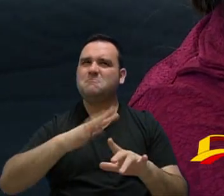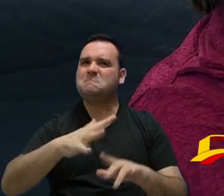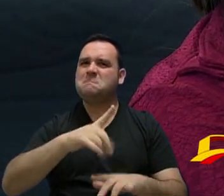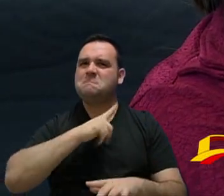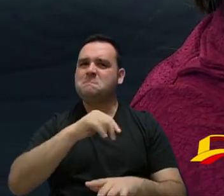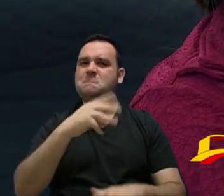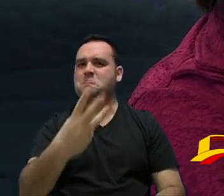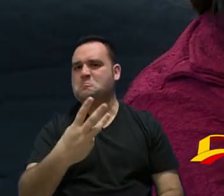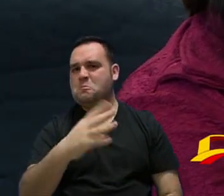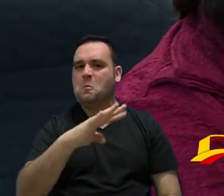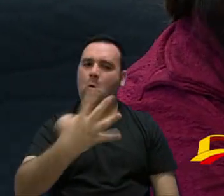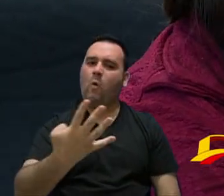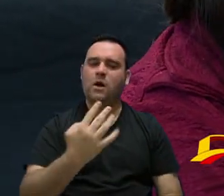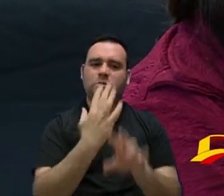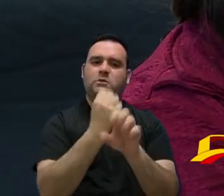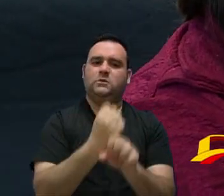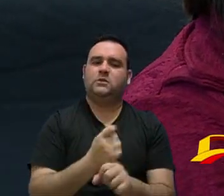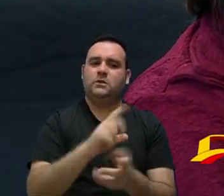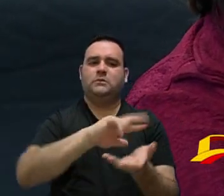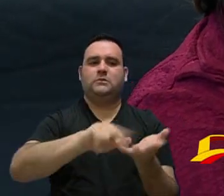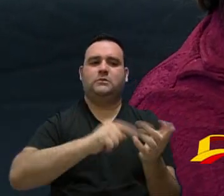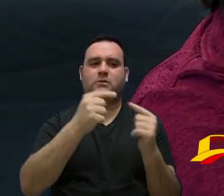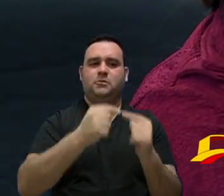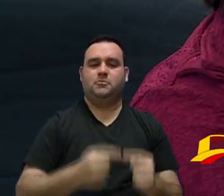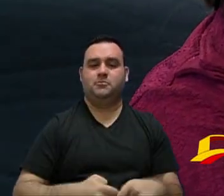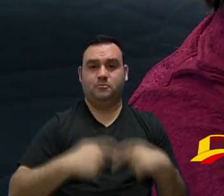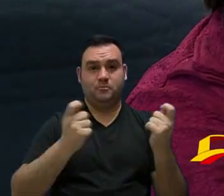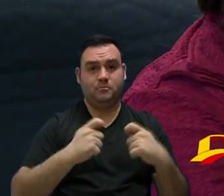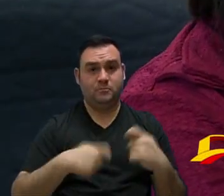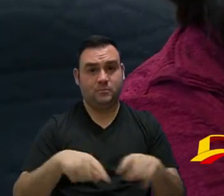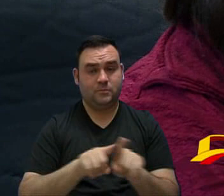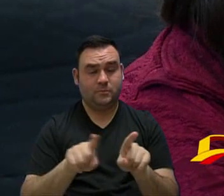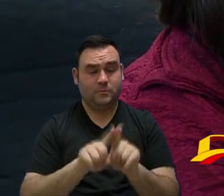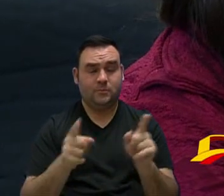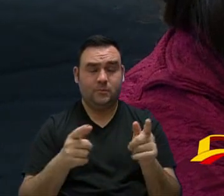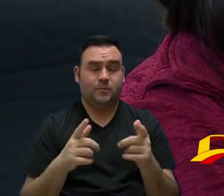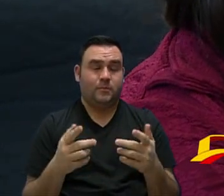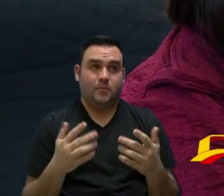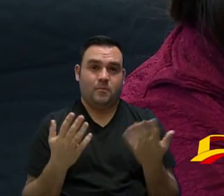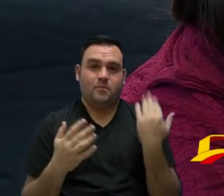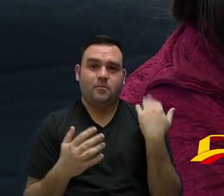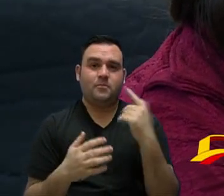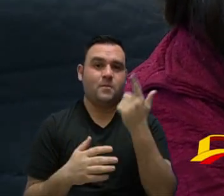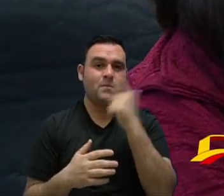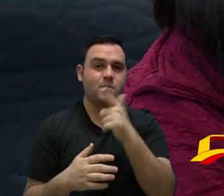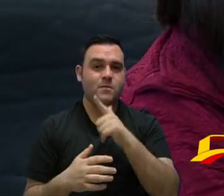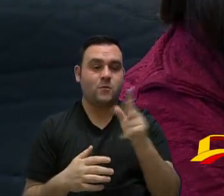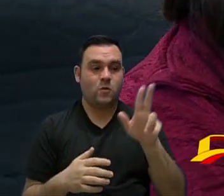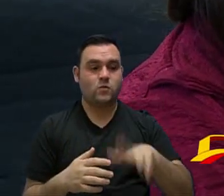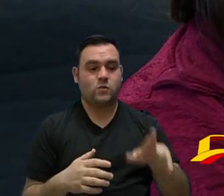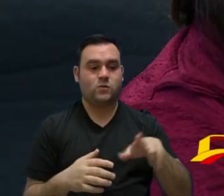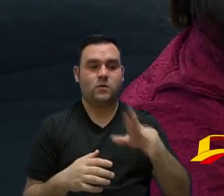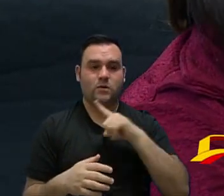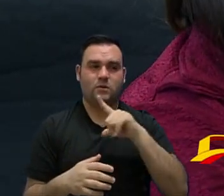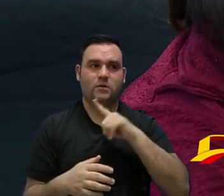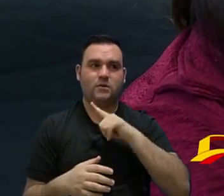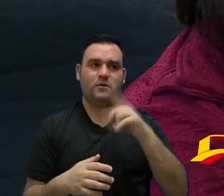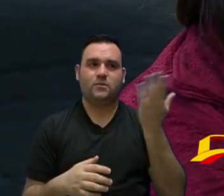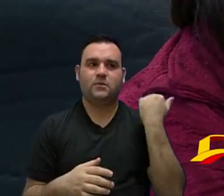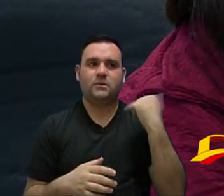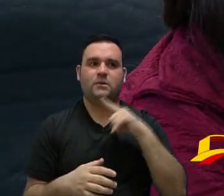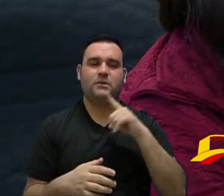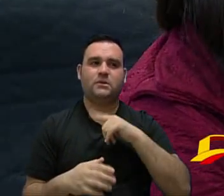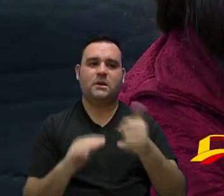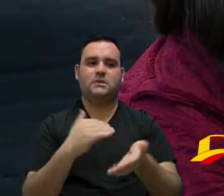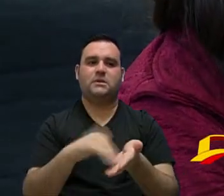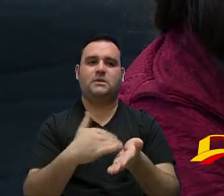engano tem de 3 a 4 orçamentos válidos no processo também né foram utilizados também foram